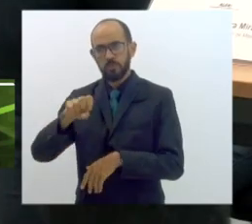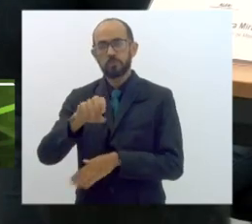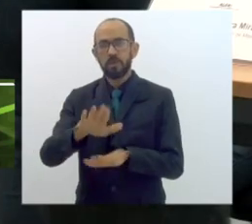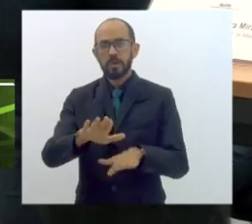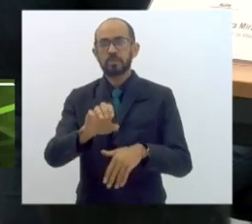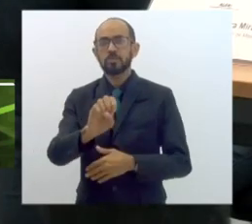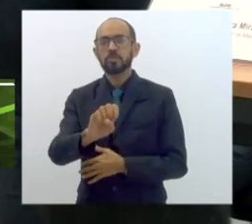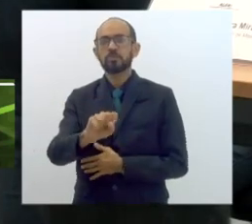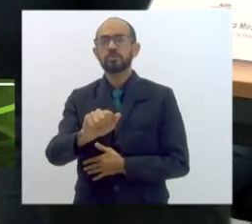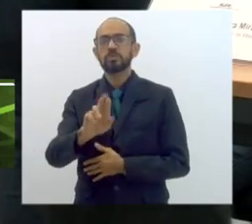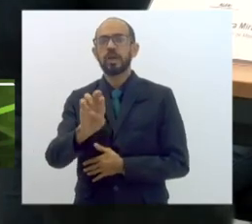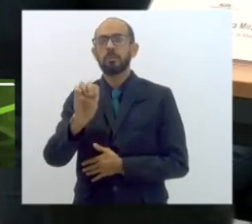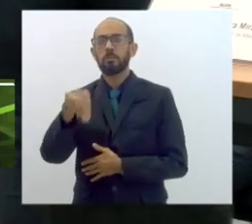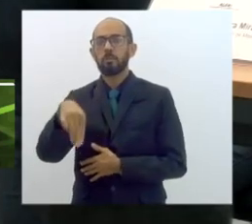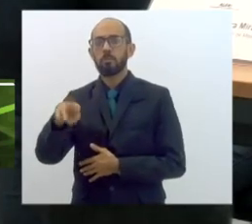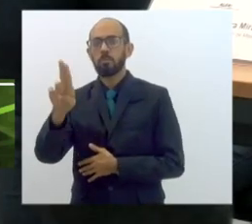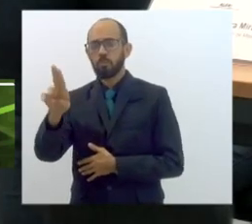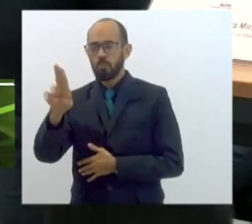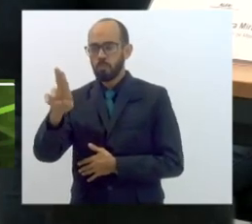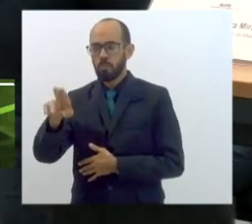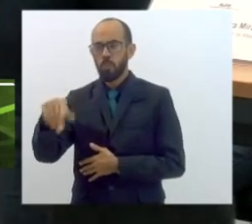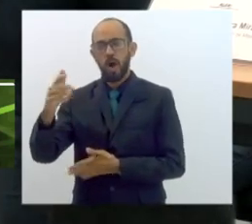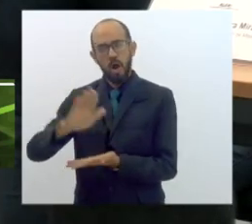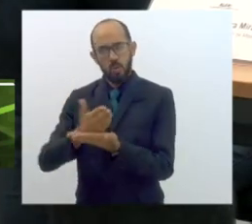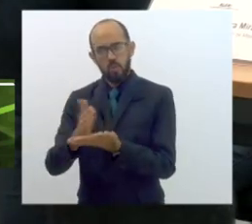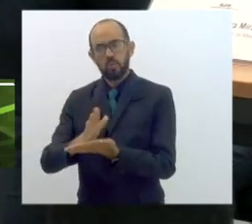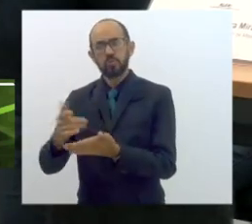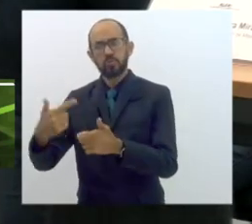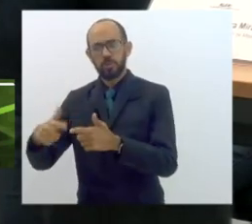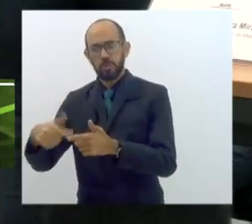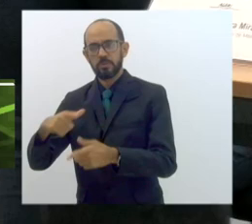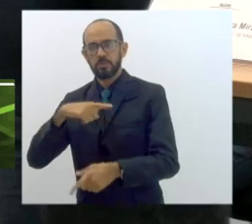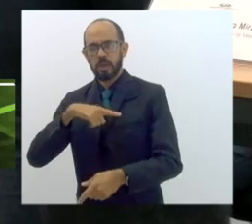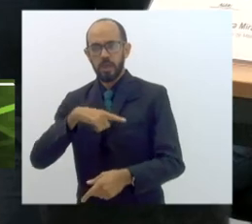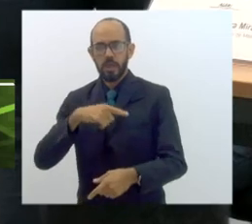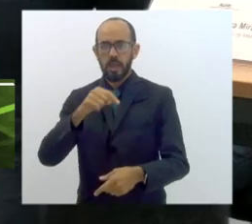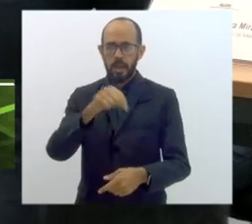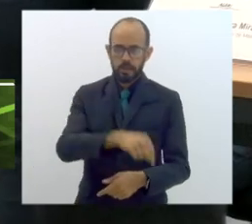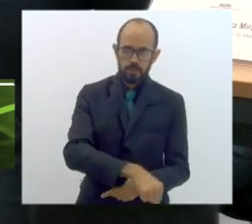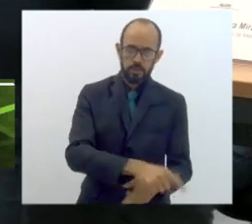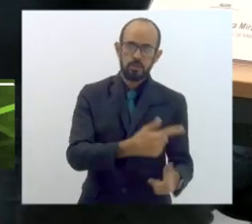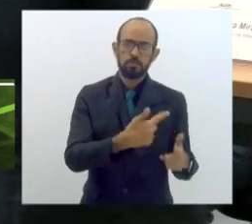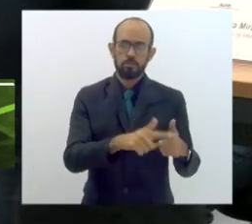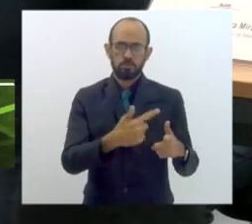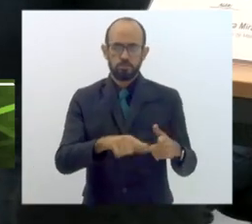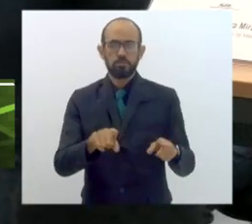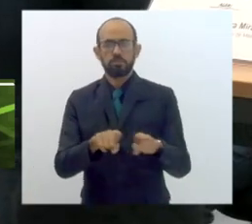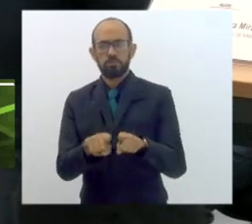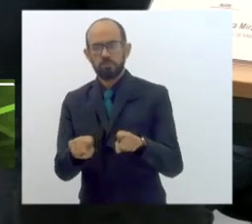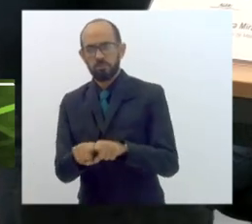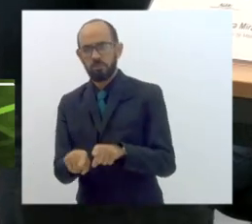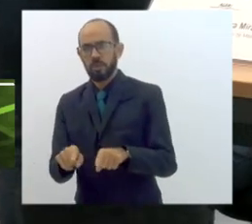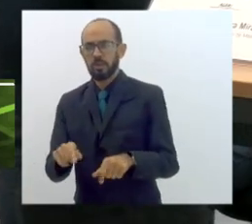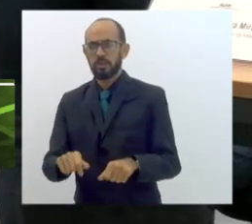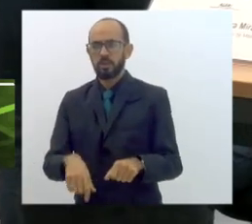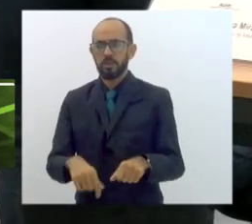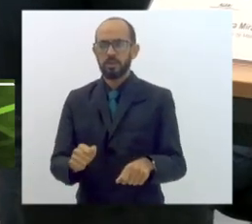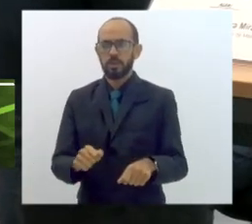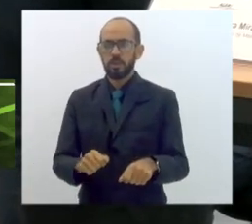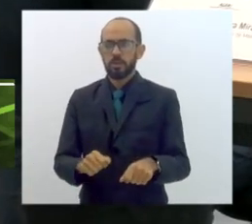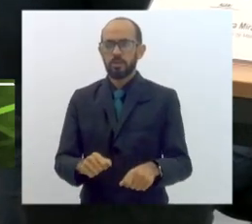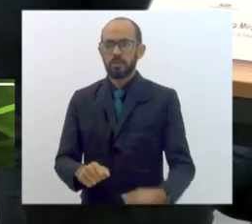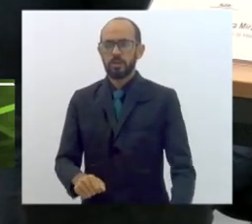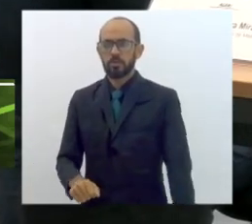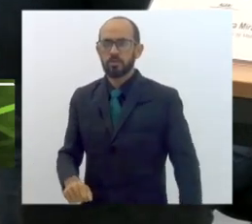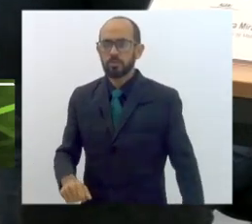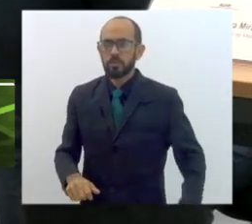de várias regiões. Na nossa região não tem essa questão. O SAMU é administrado pelo município de Três Rios. Então, assim,